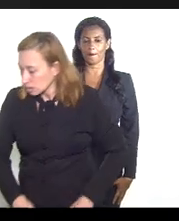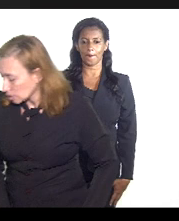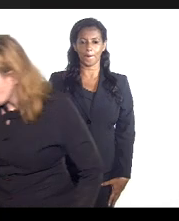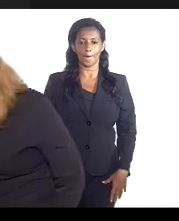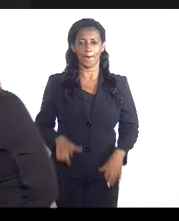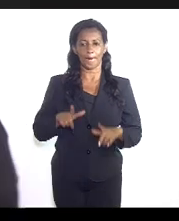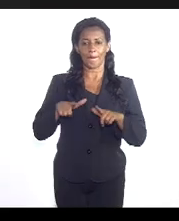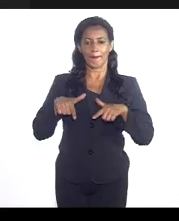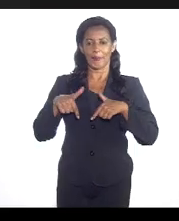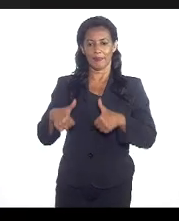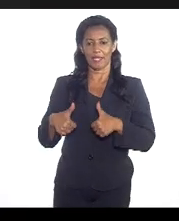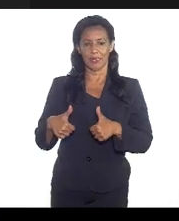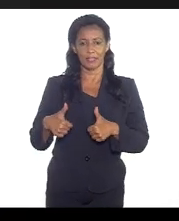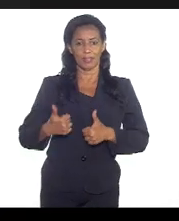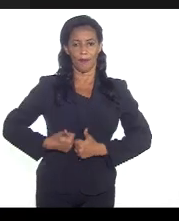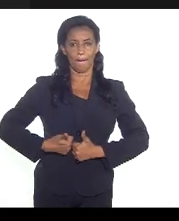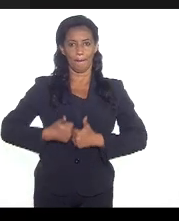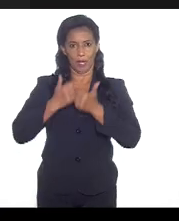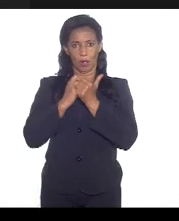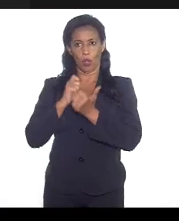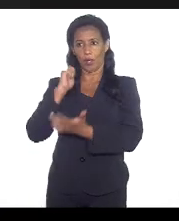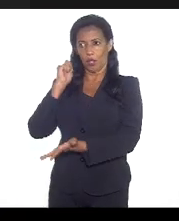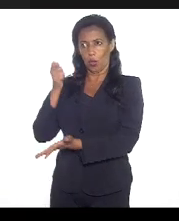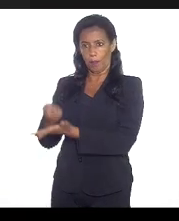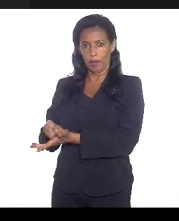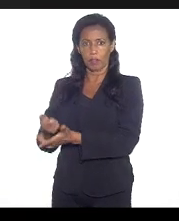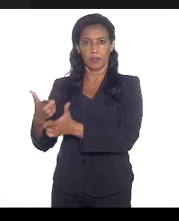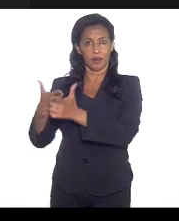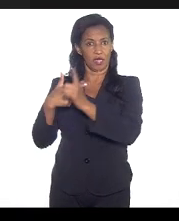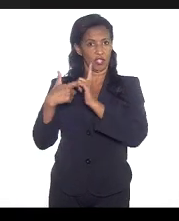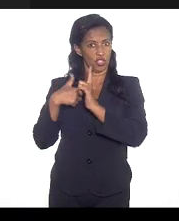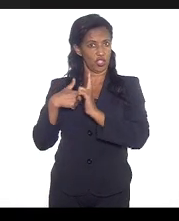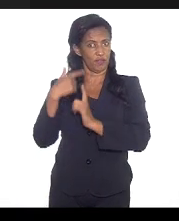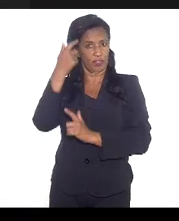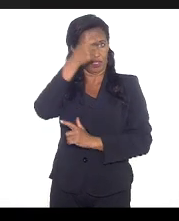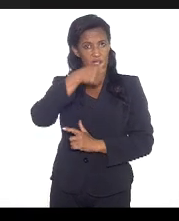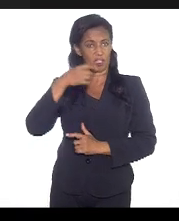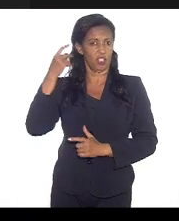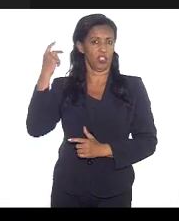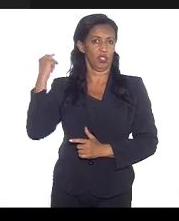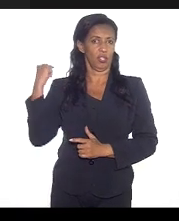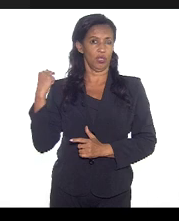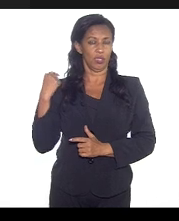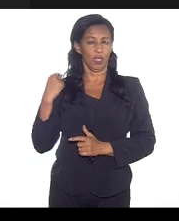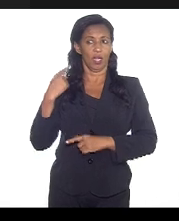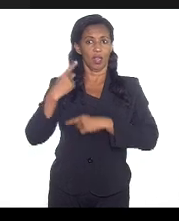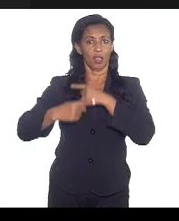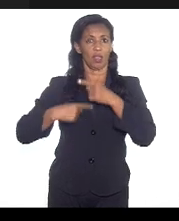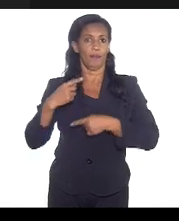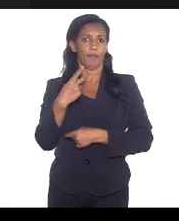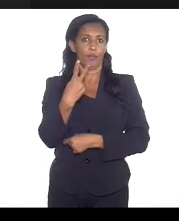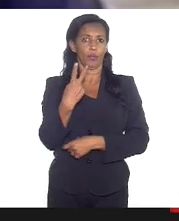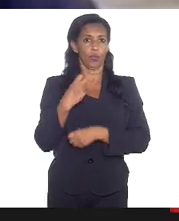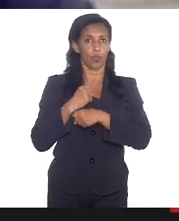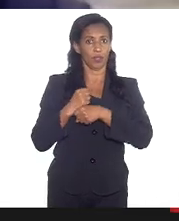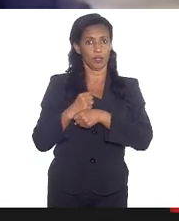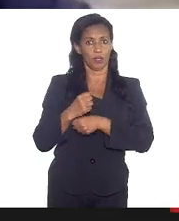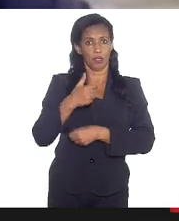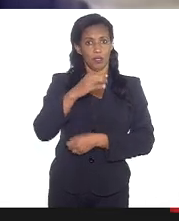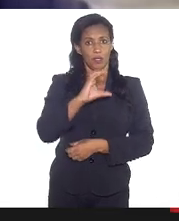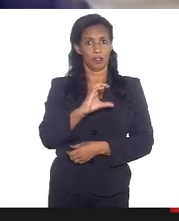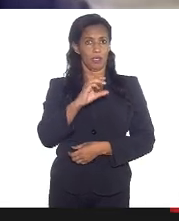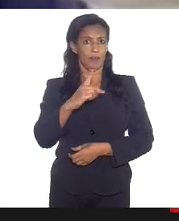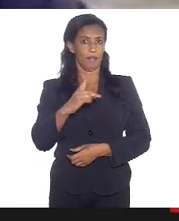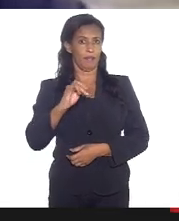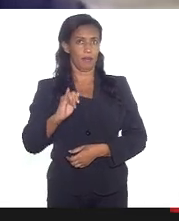melhor na cobrança da dívida ativa, a passados dois anos, após uma intensa CPI, né, a gente